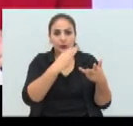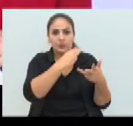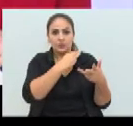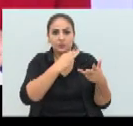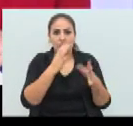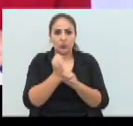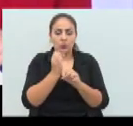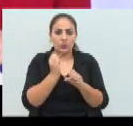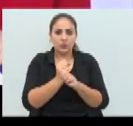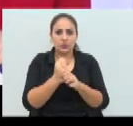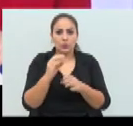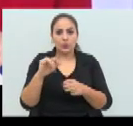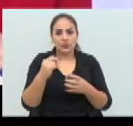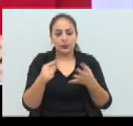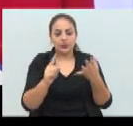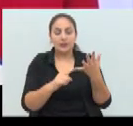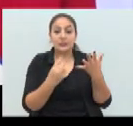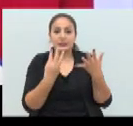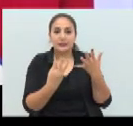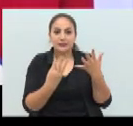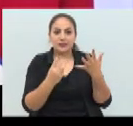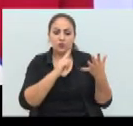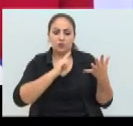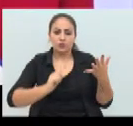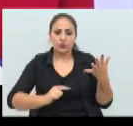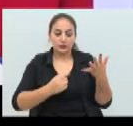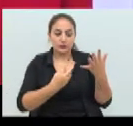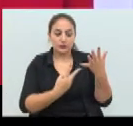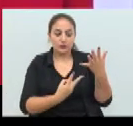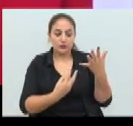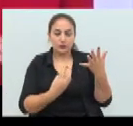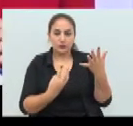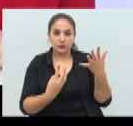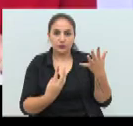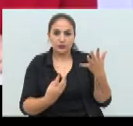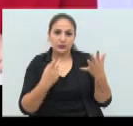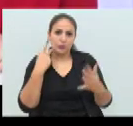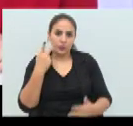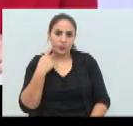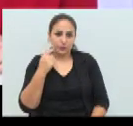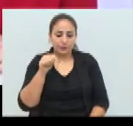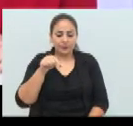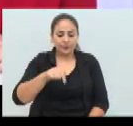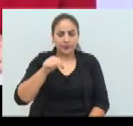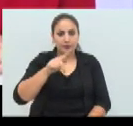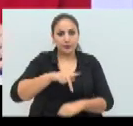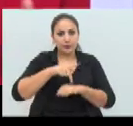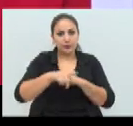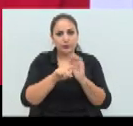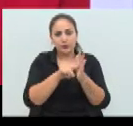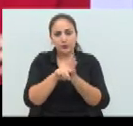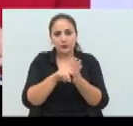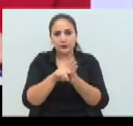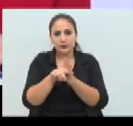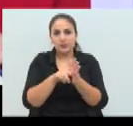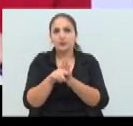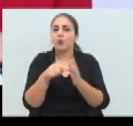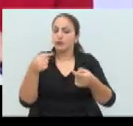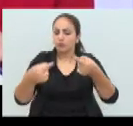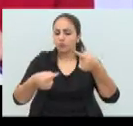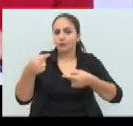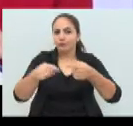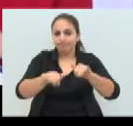3 governadores e outros 23 políticos. Aqui em Passo Fundo, a investigação repercutiu em